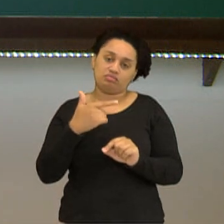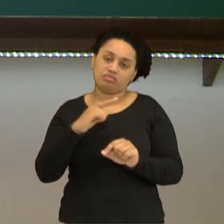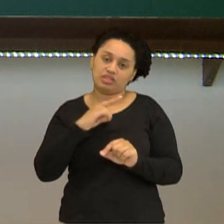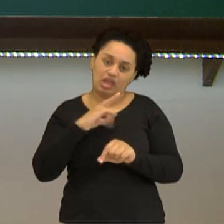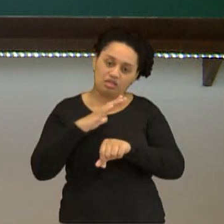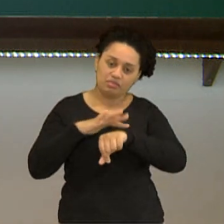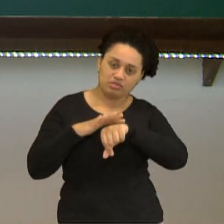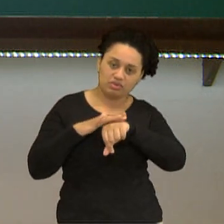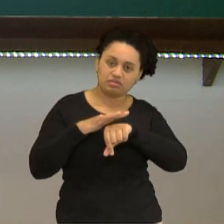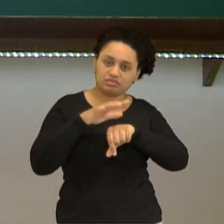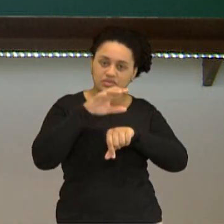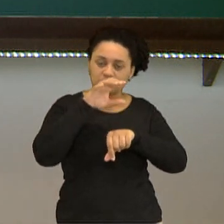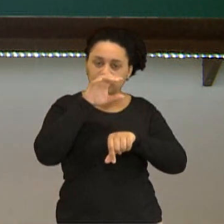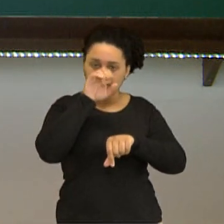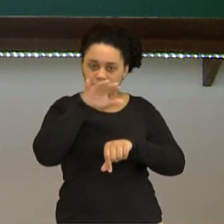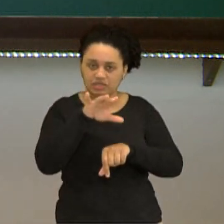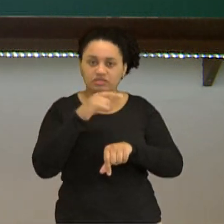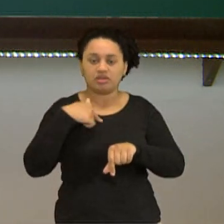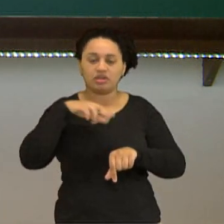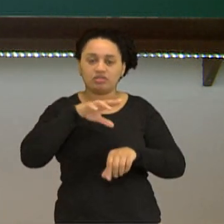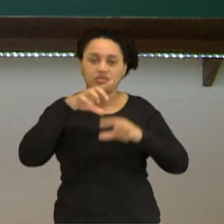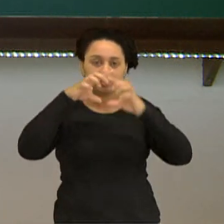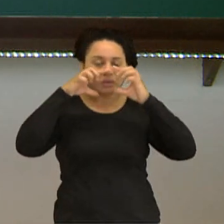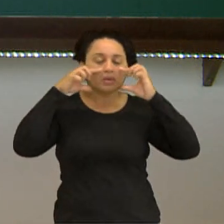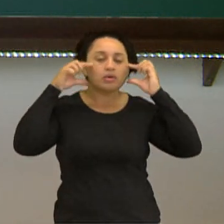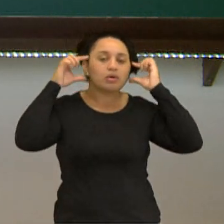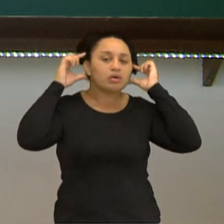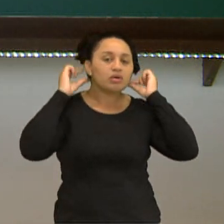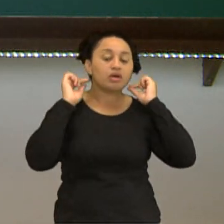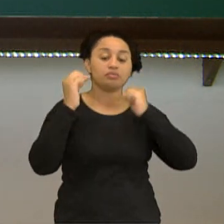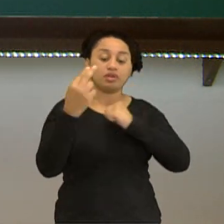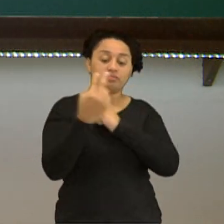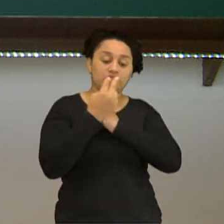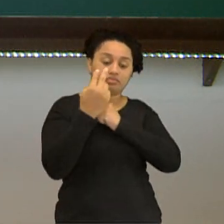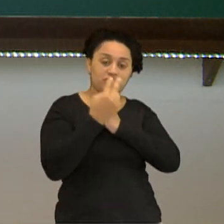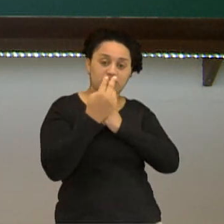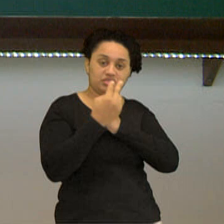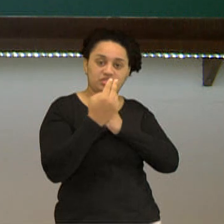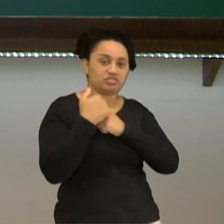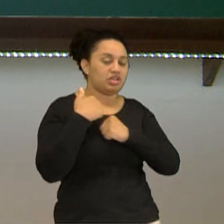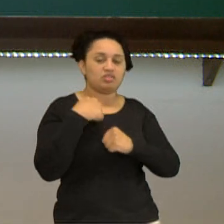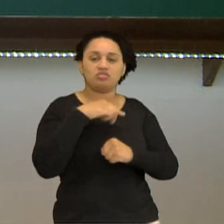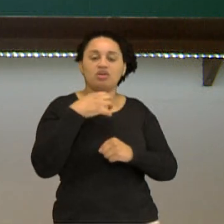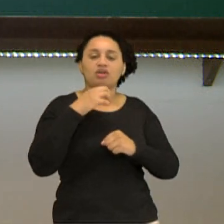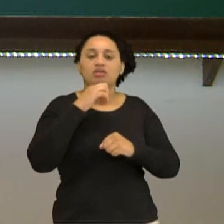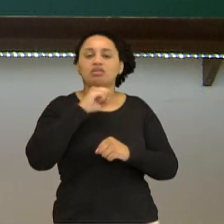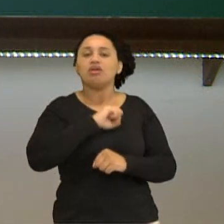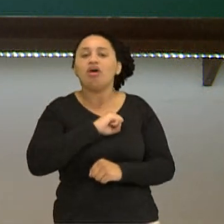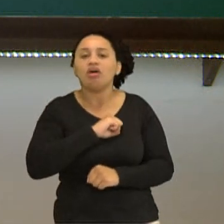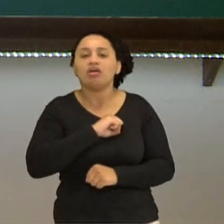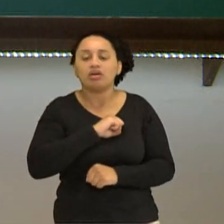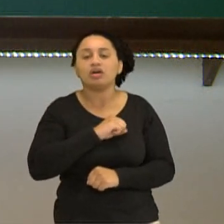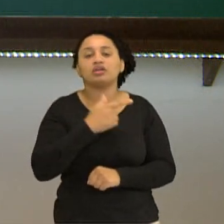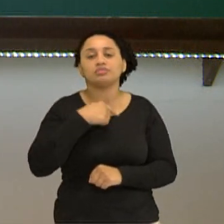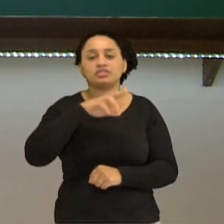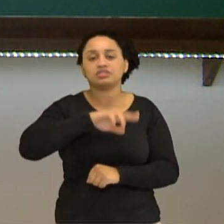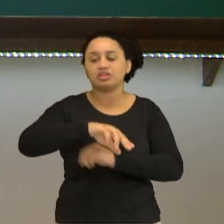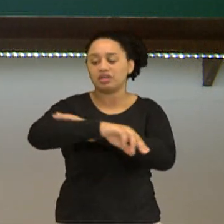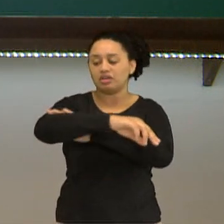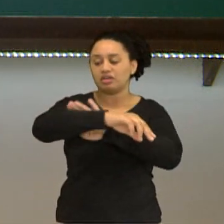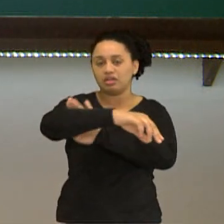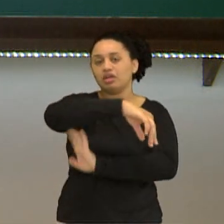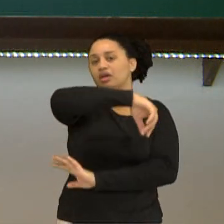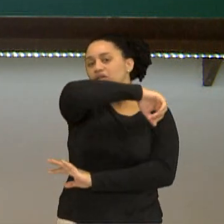de uma doença respiratória, eu vou utilizar da minha máscara para me proteger, eu não vou tossir sem utilizar aqui essa parte